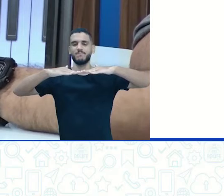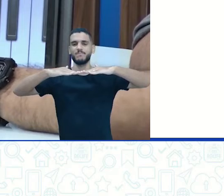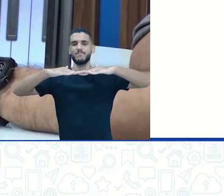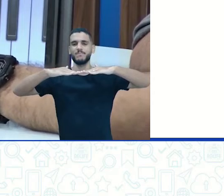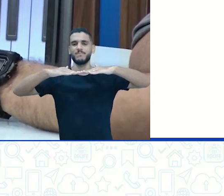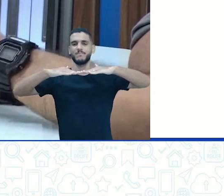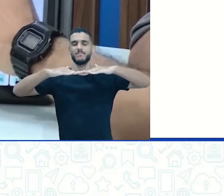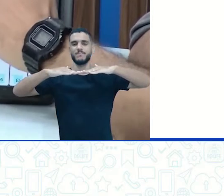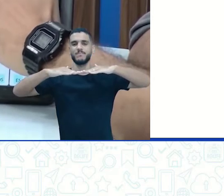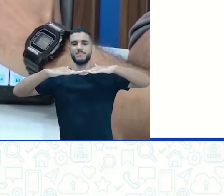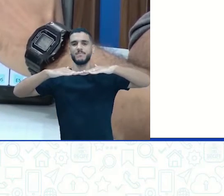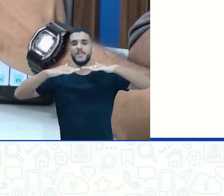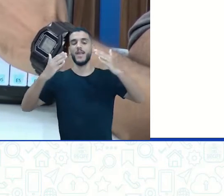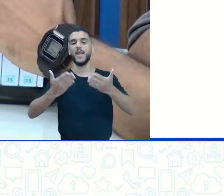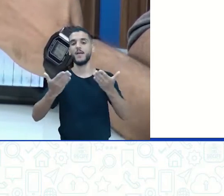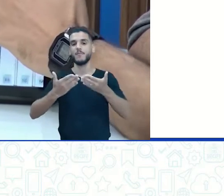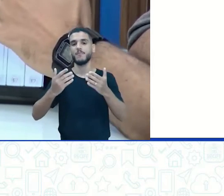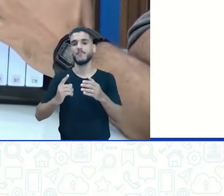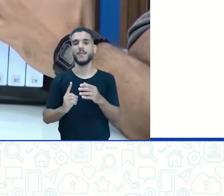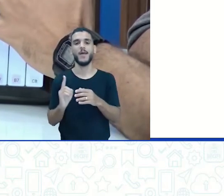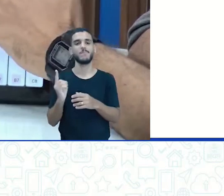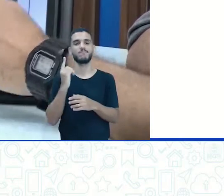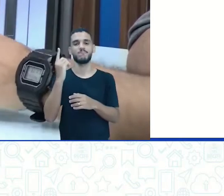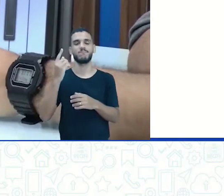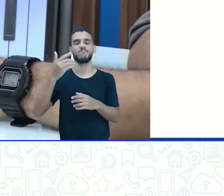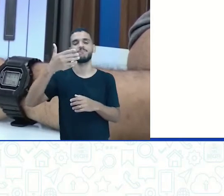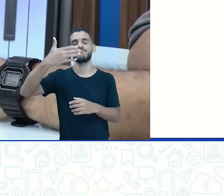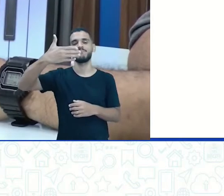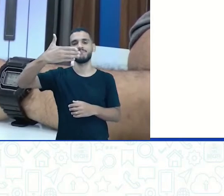E vou colocar na região mais aguda.